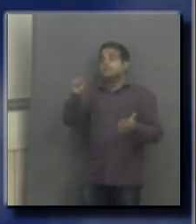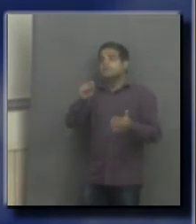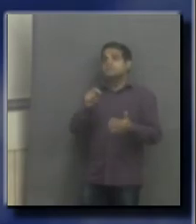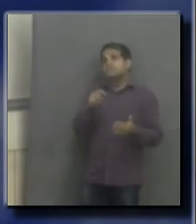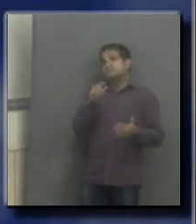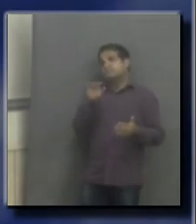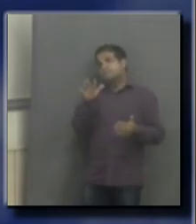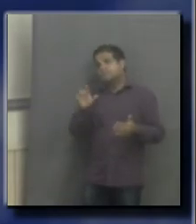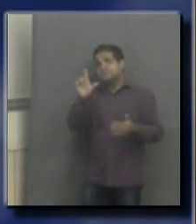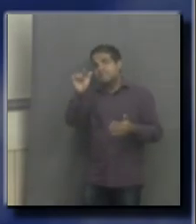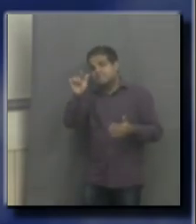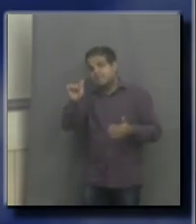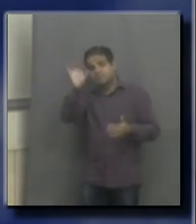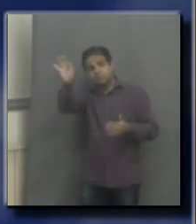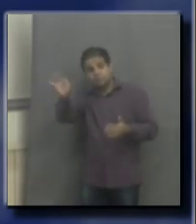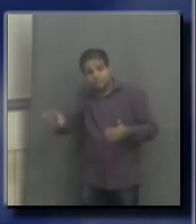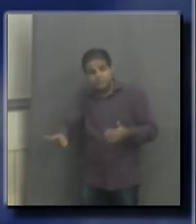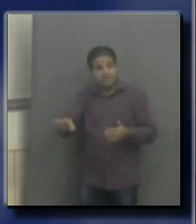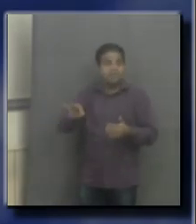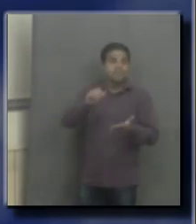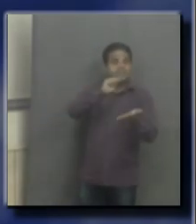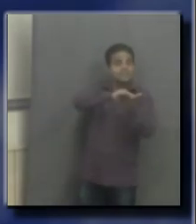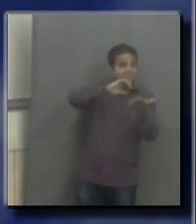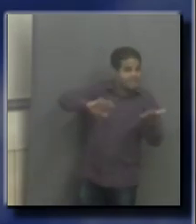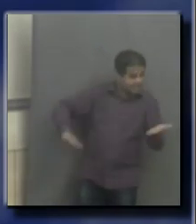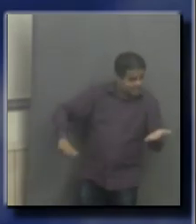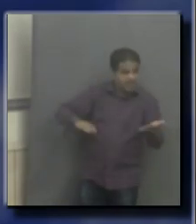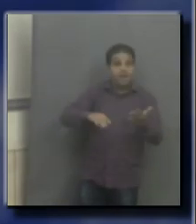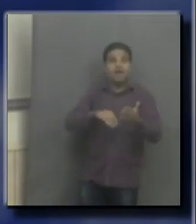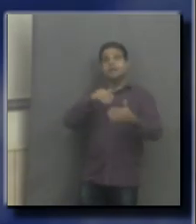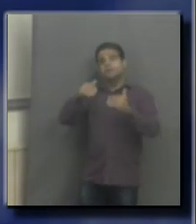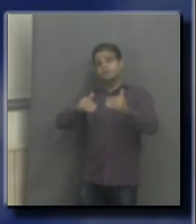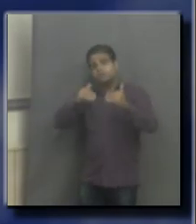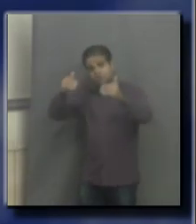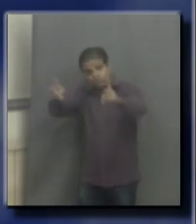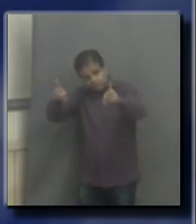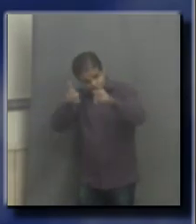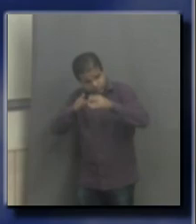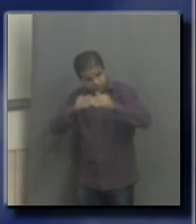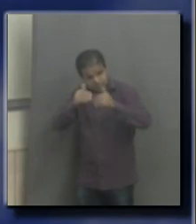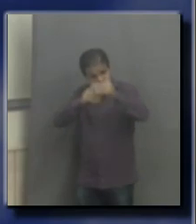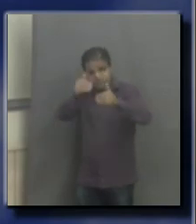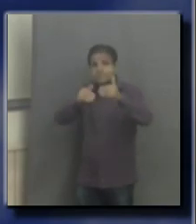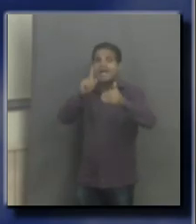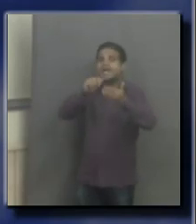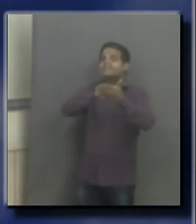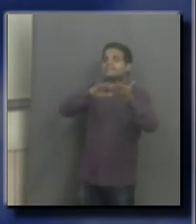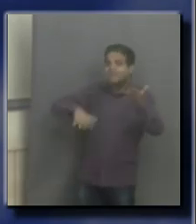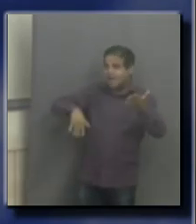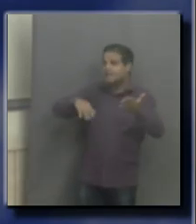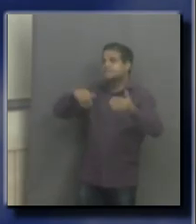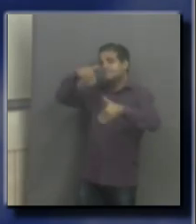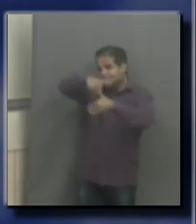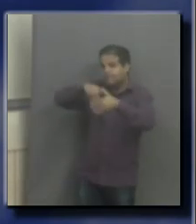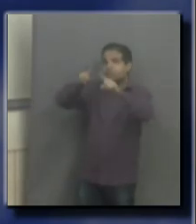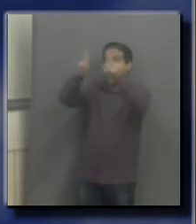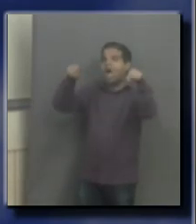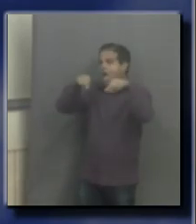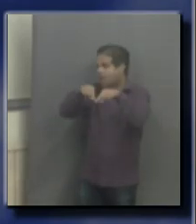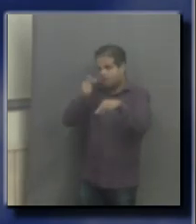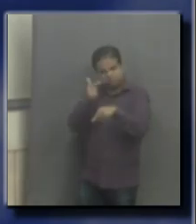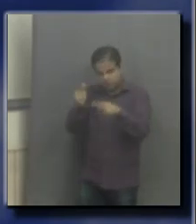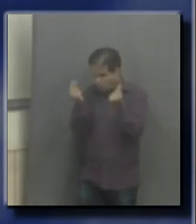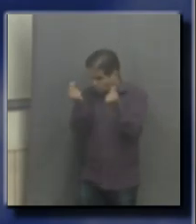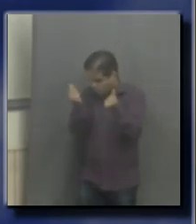Cerca de 17% das atividades discentes supervisionadas, do que são atividades extra-classe, que não tem